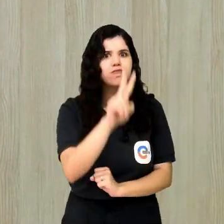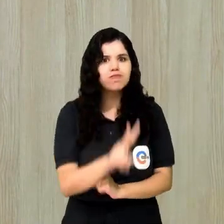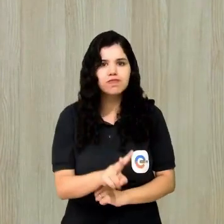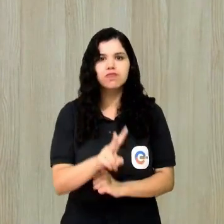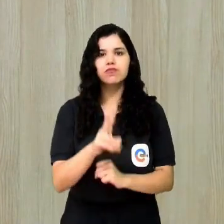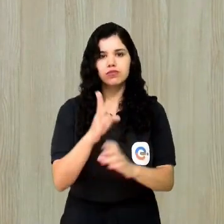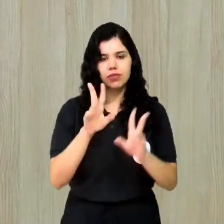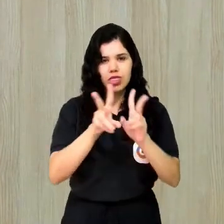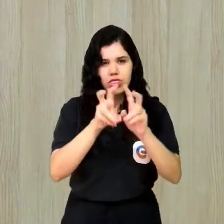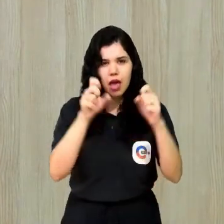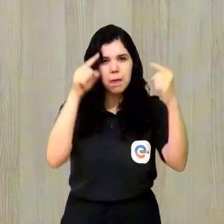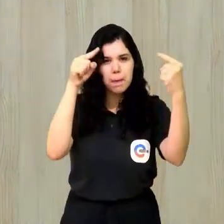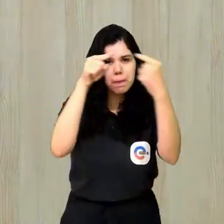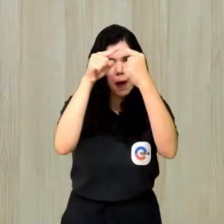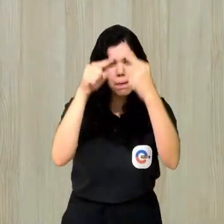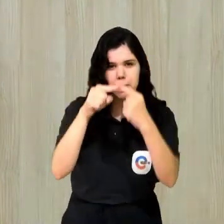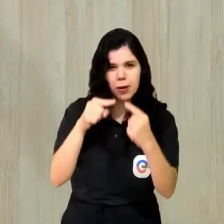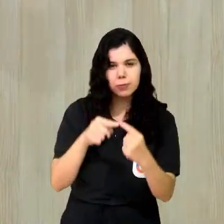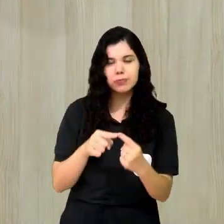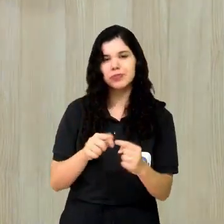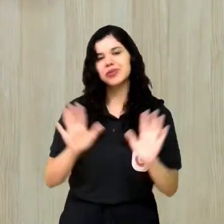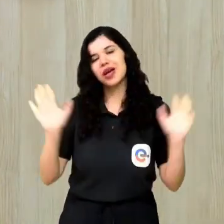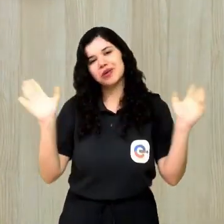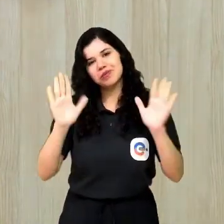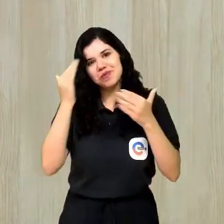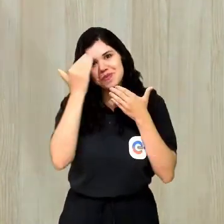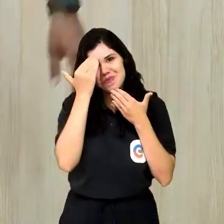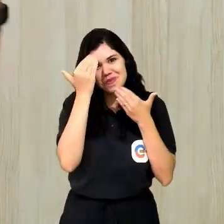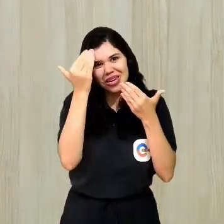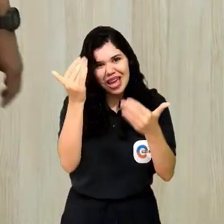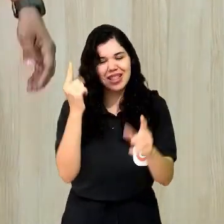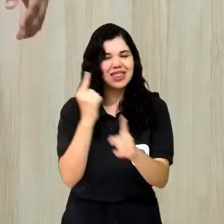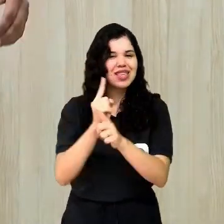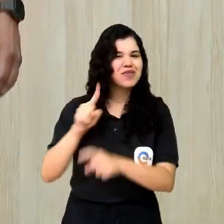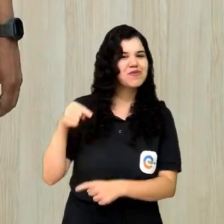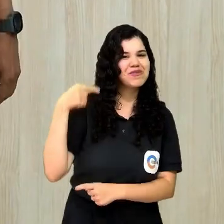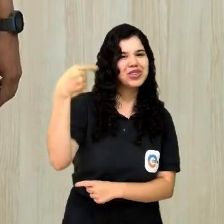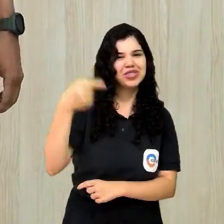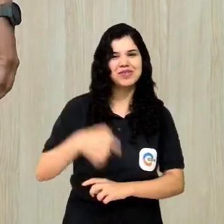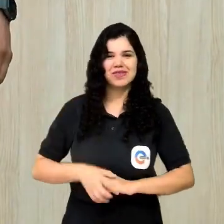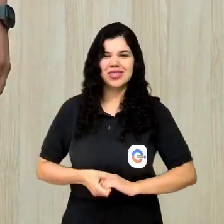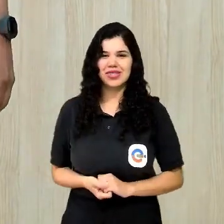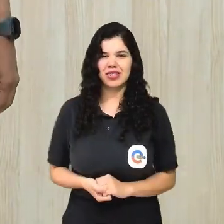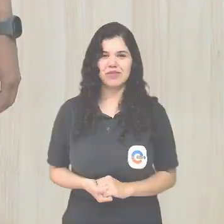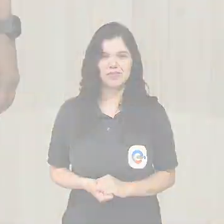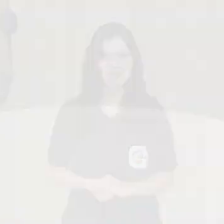sobre este assunto, tá? Pessoal, valeu, até a próxima!